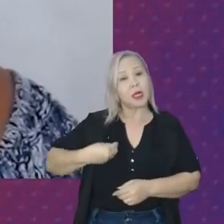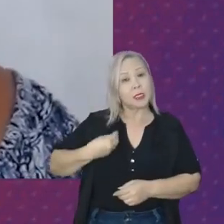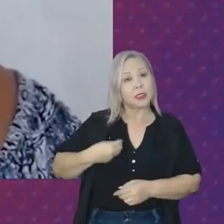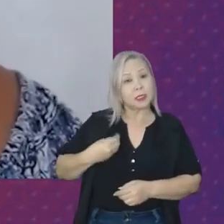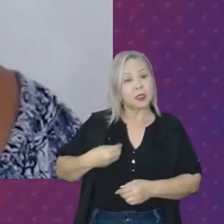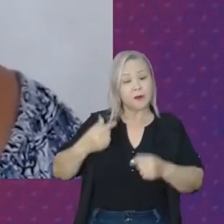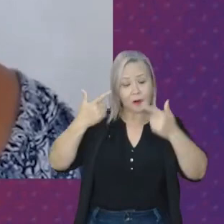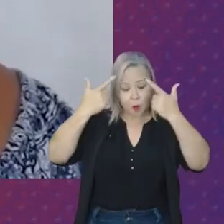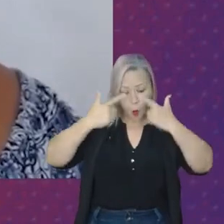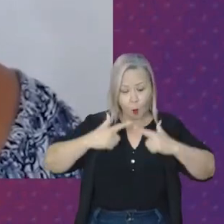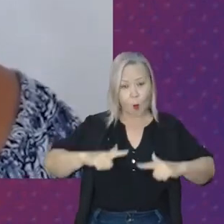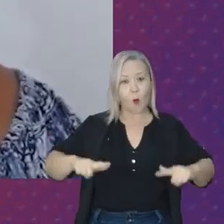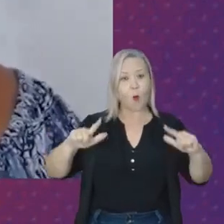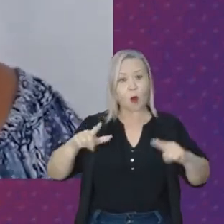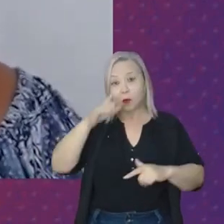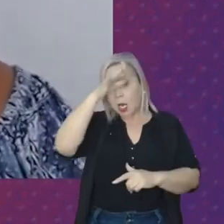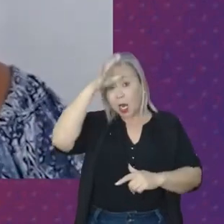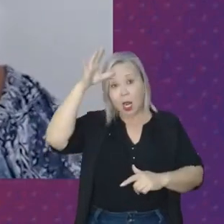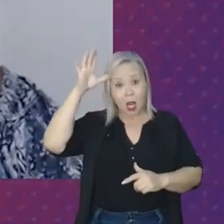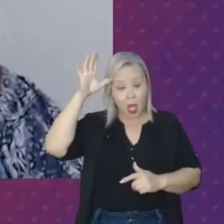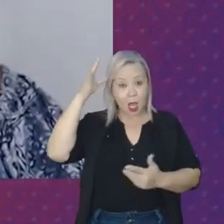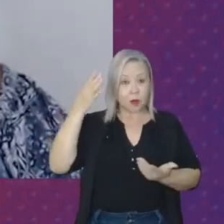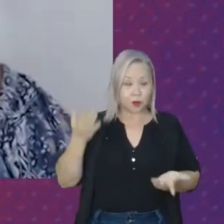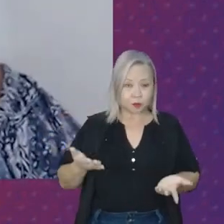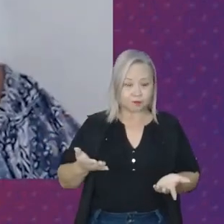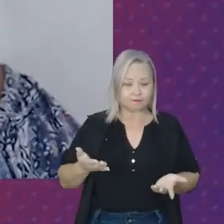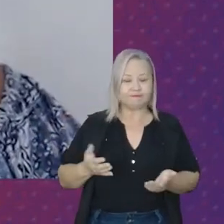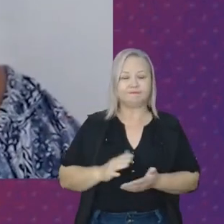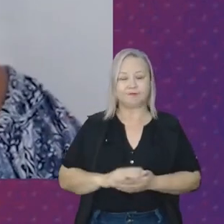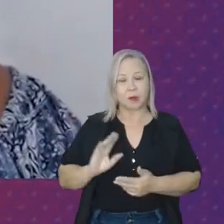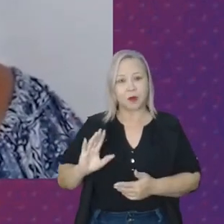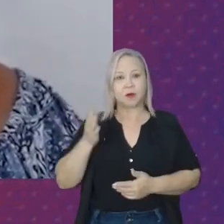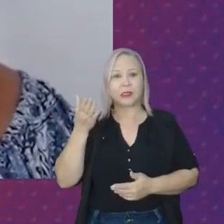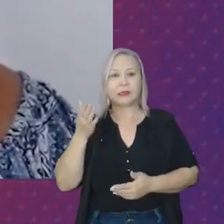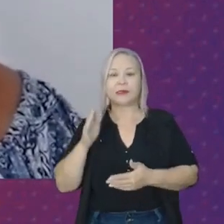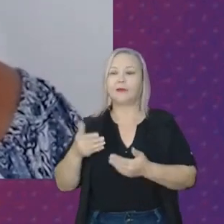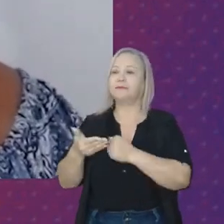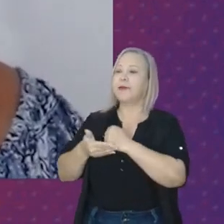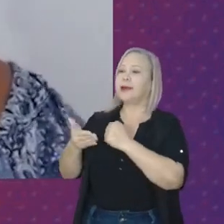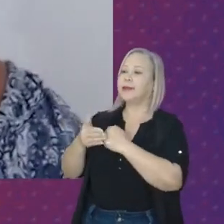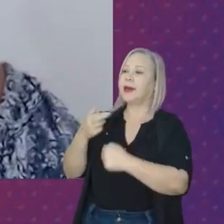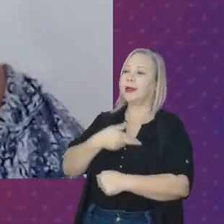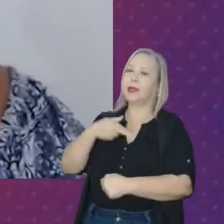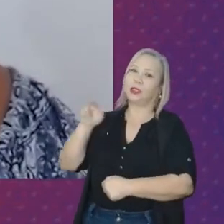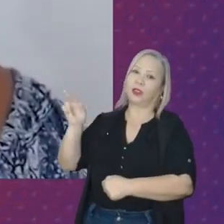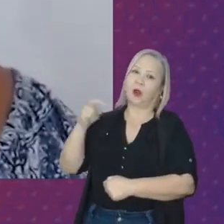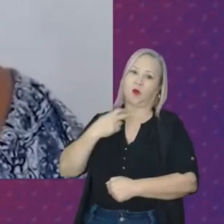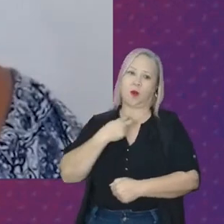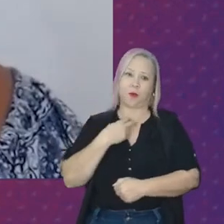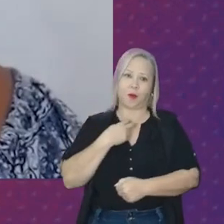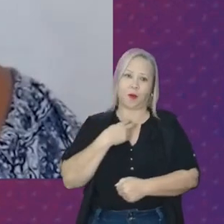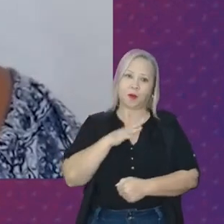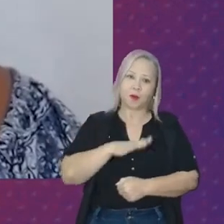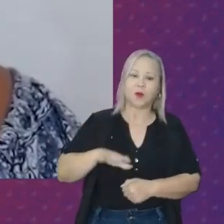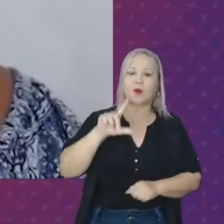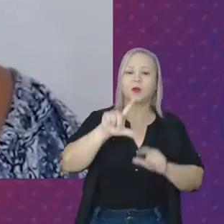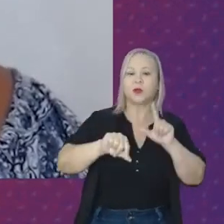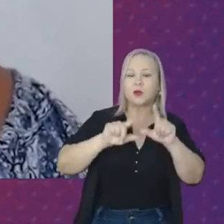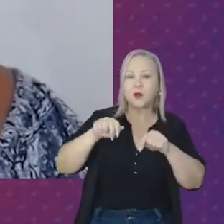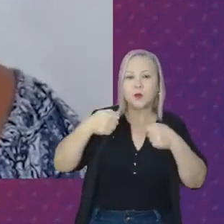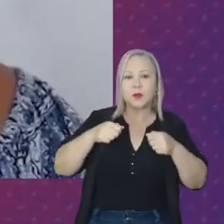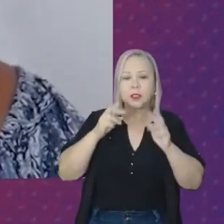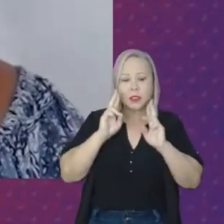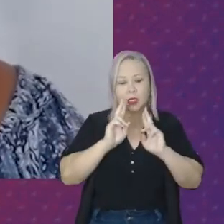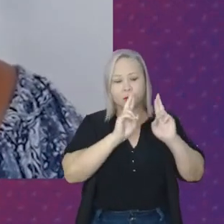muito aquelas que tomam a sua decisão com base na sua religiosidade, mas todas as escolhas têm que ser respeitadas